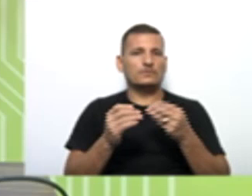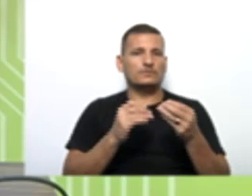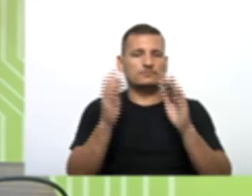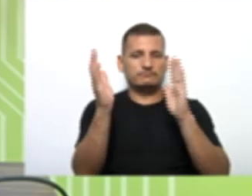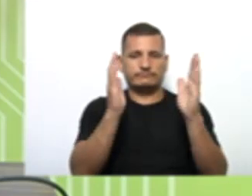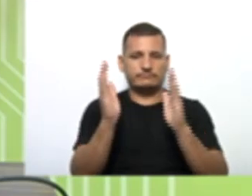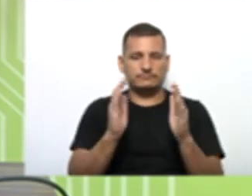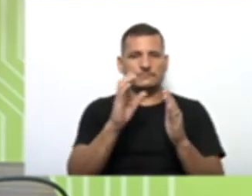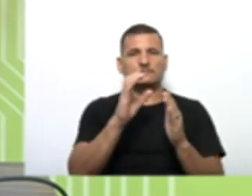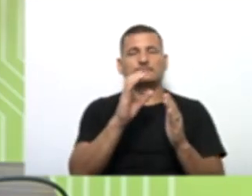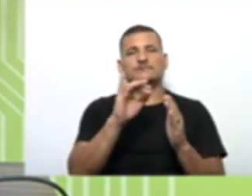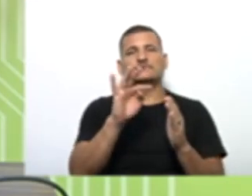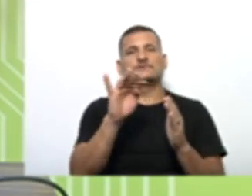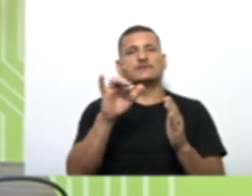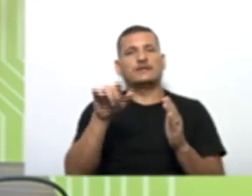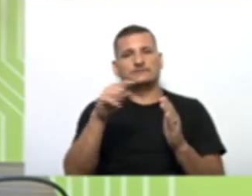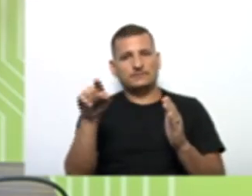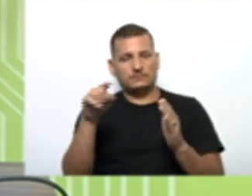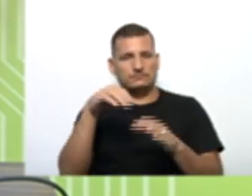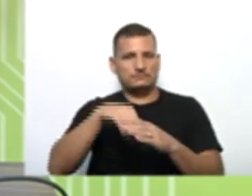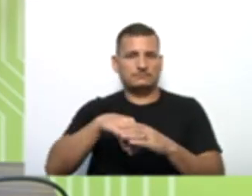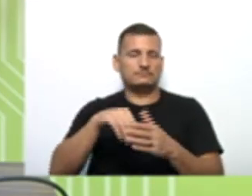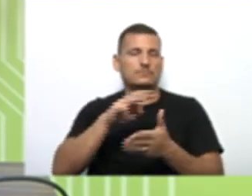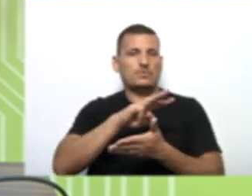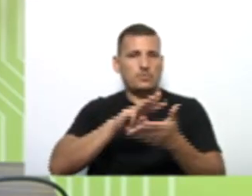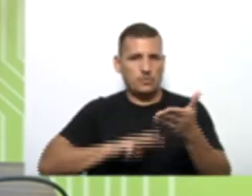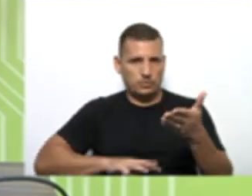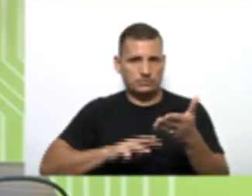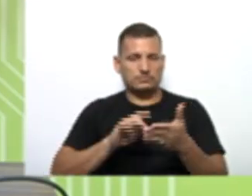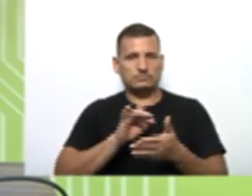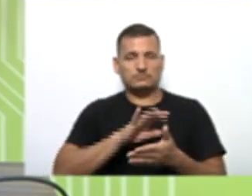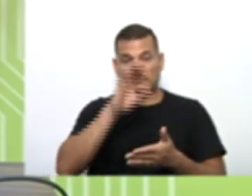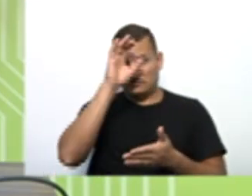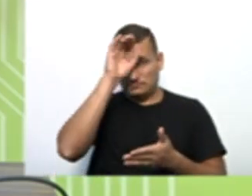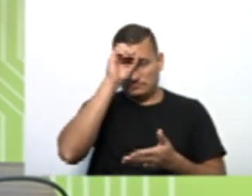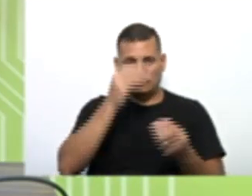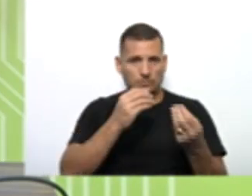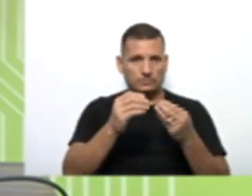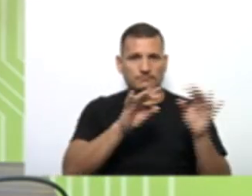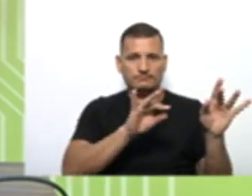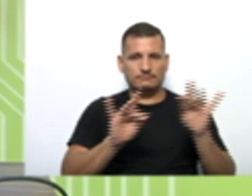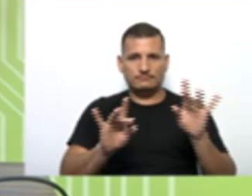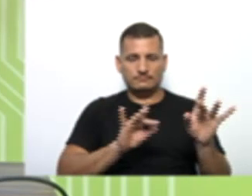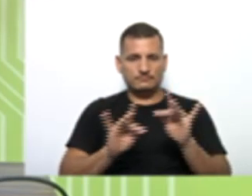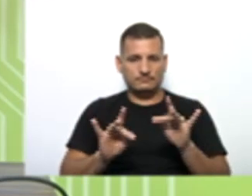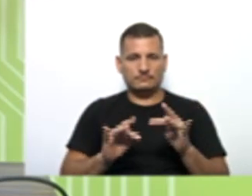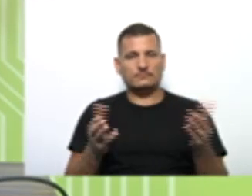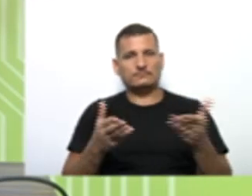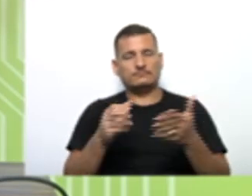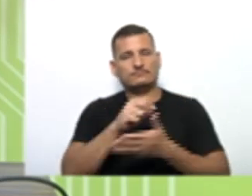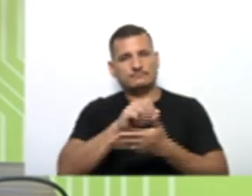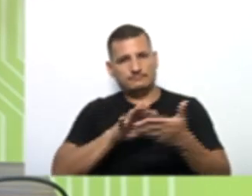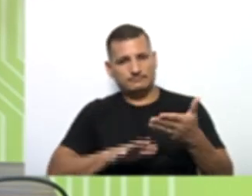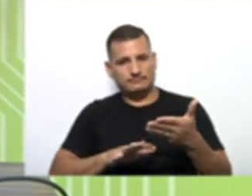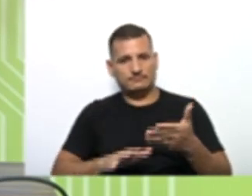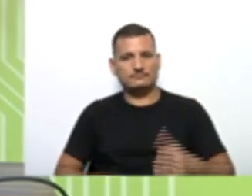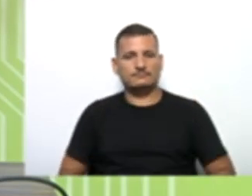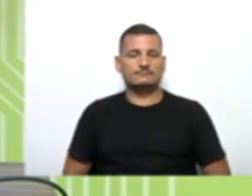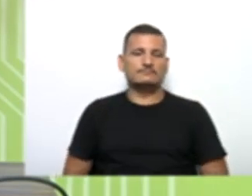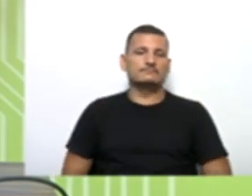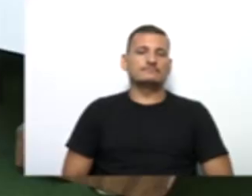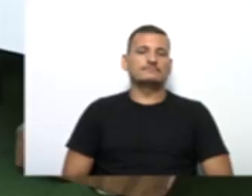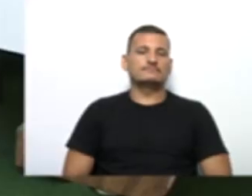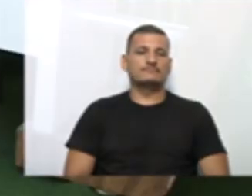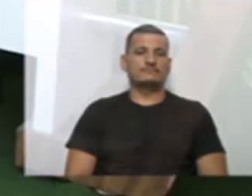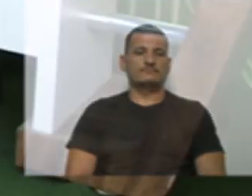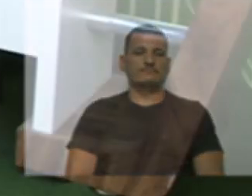formata essas citações dentro do Word. Mas só para a gente aprender a como retirá-las do texto. Vamos à nossa atividade, então. Até daqui a pouco.